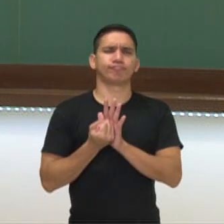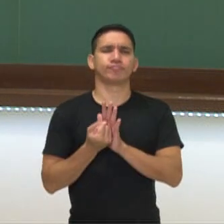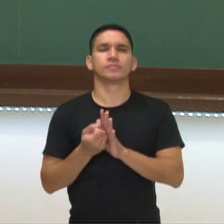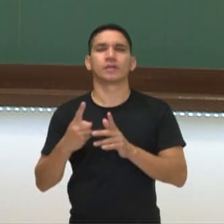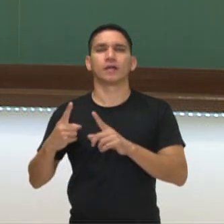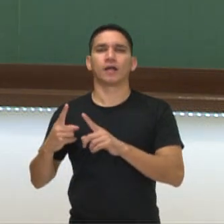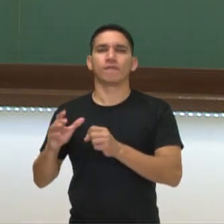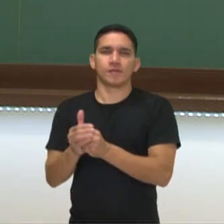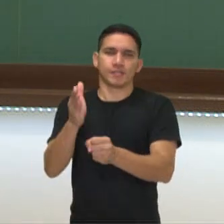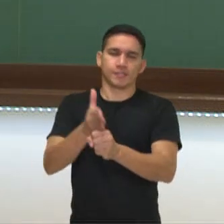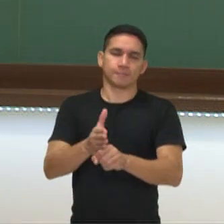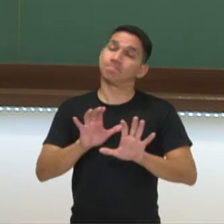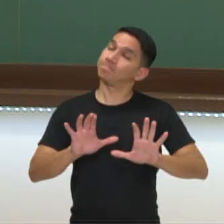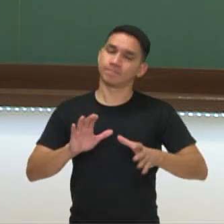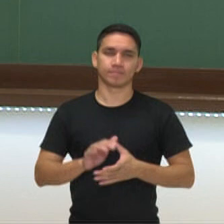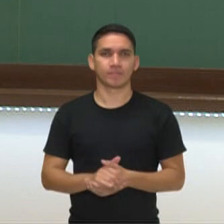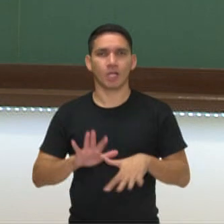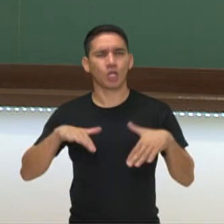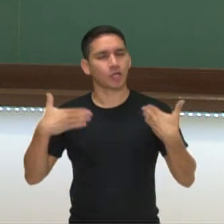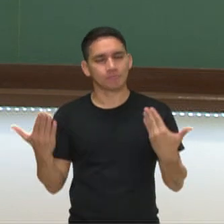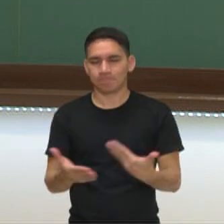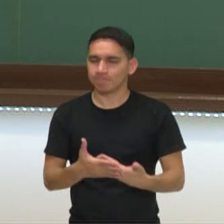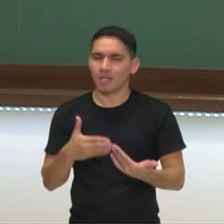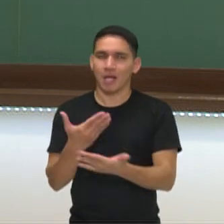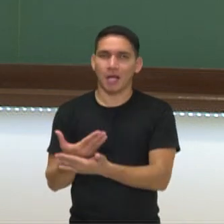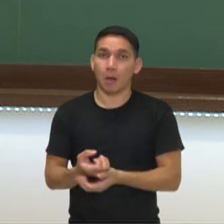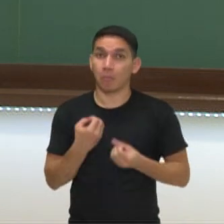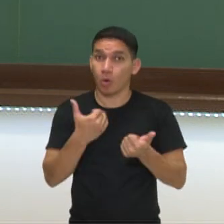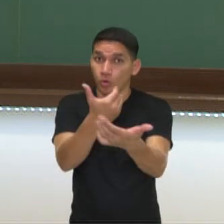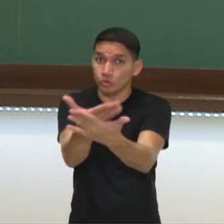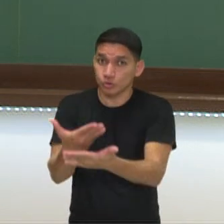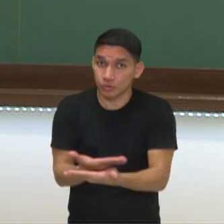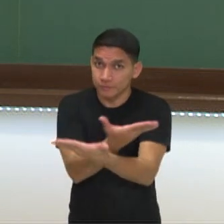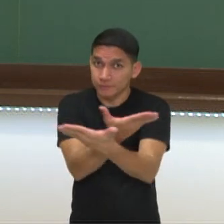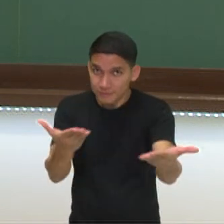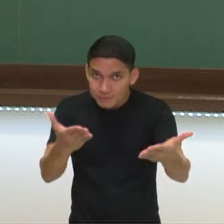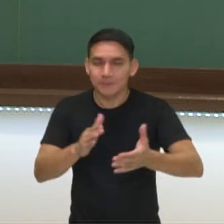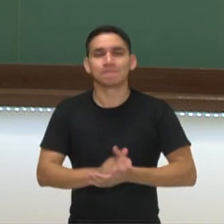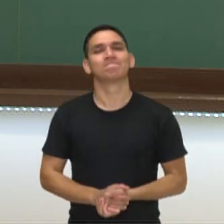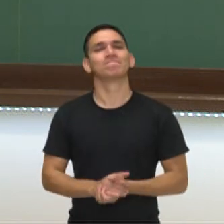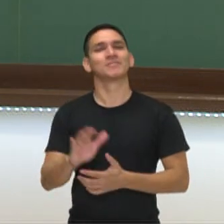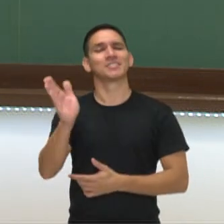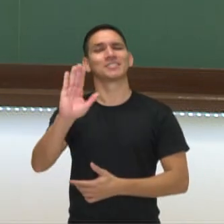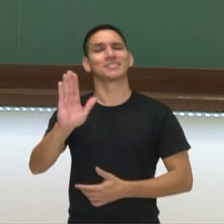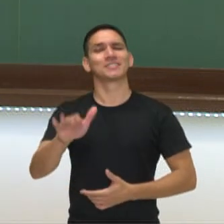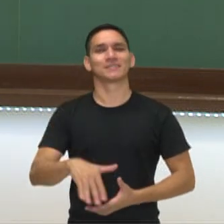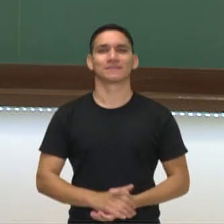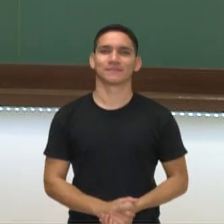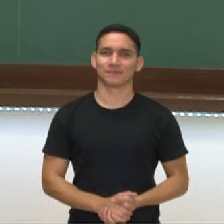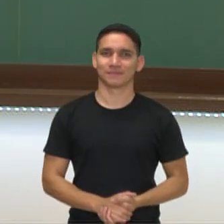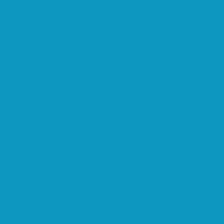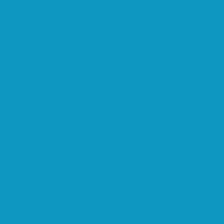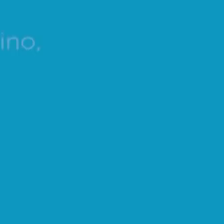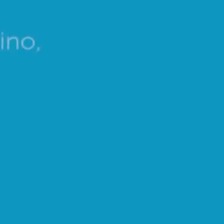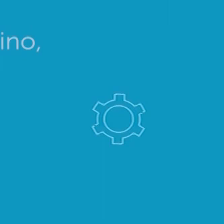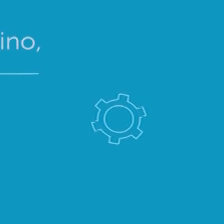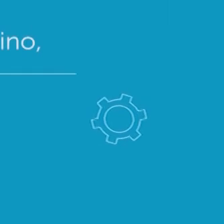fascismo. É isso, galera. Ficamos por aqui nessa aula. Bons estudos para você. Tchau, povo!